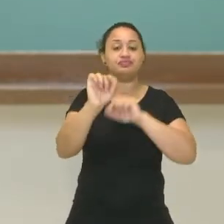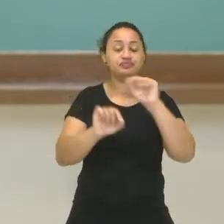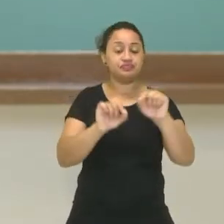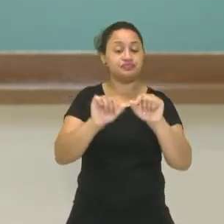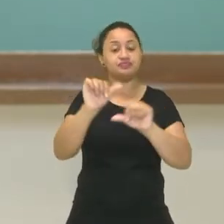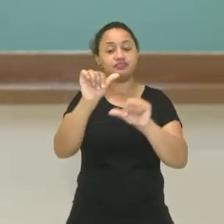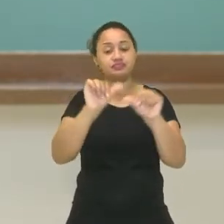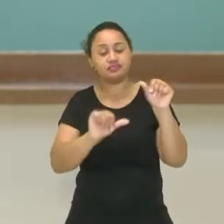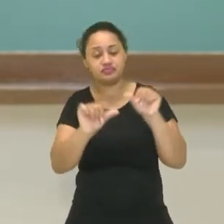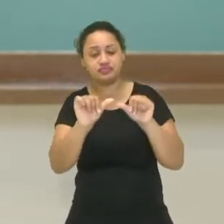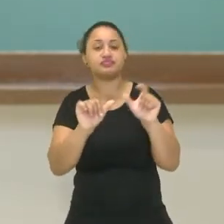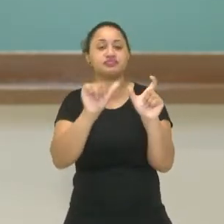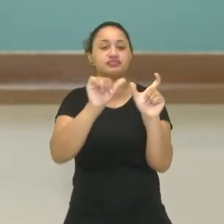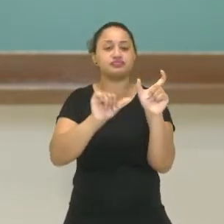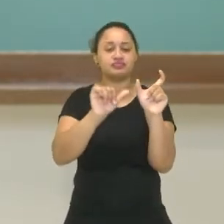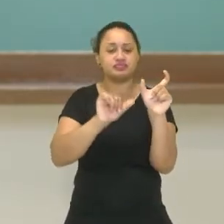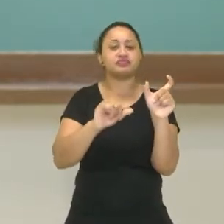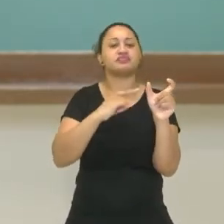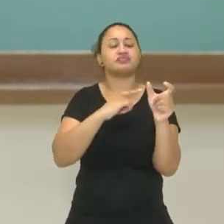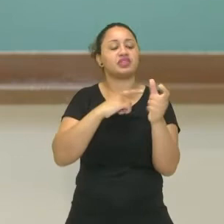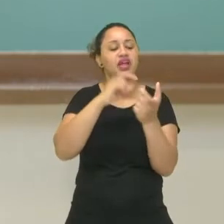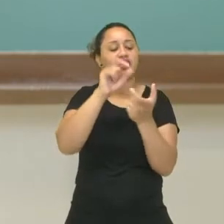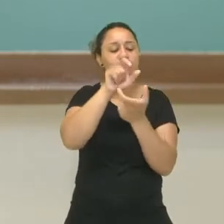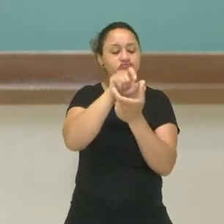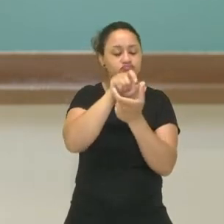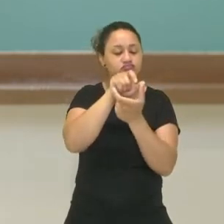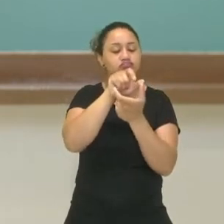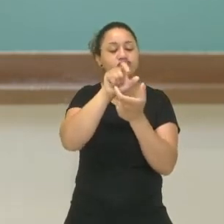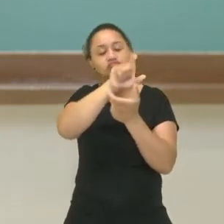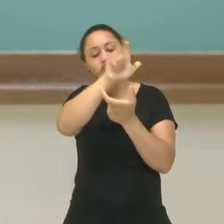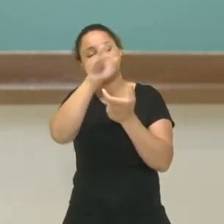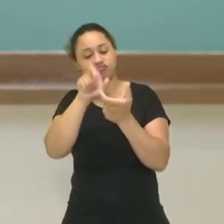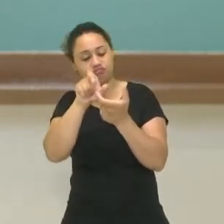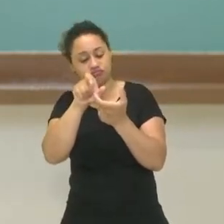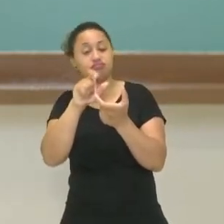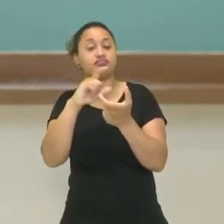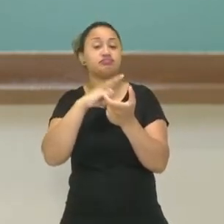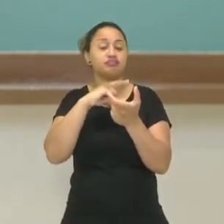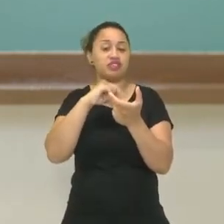derivação prefixal e sufixal, derivação